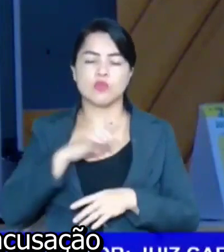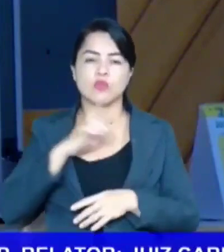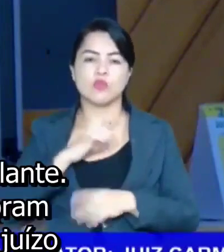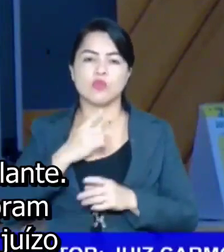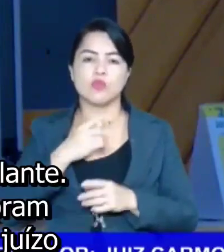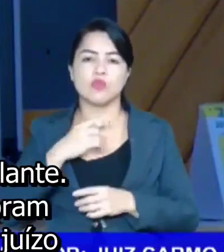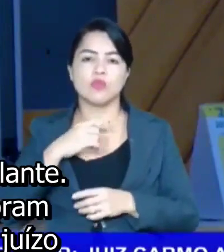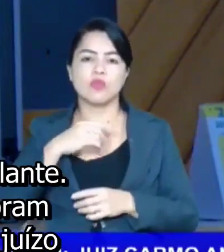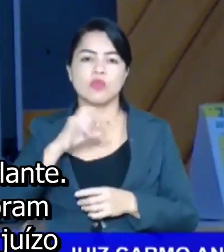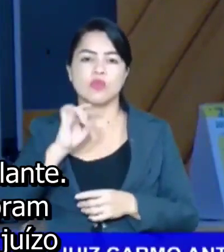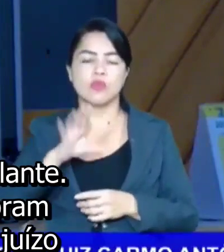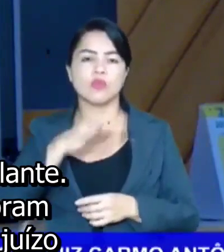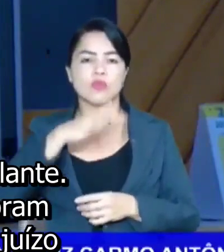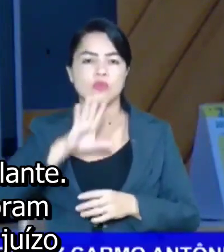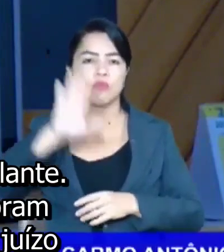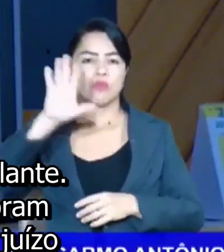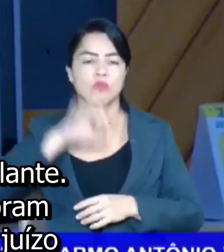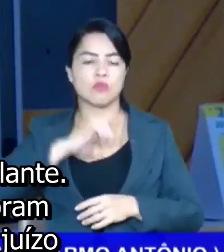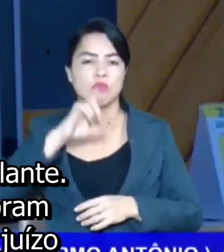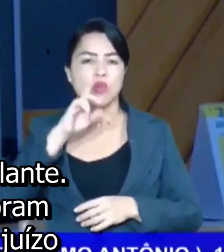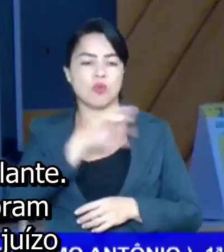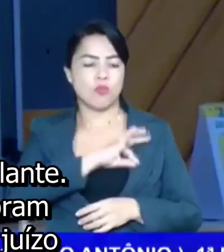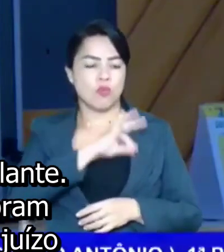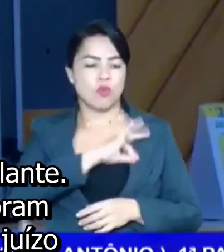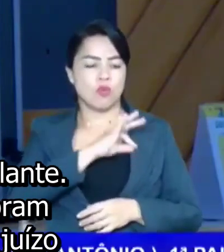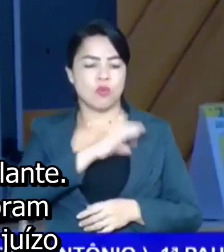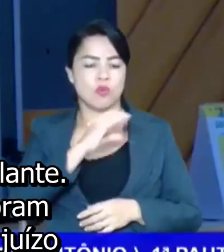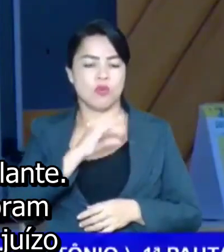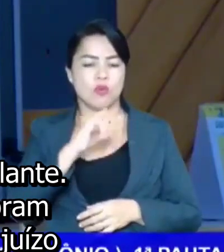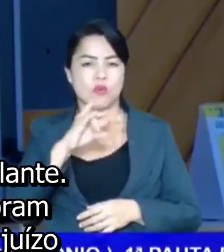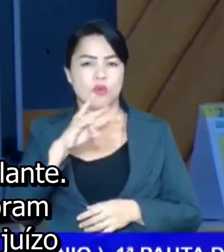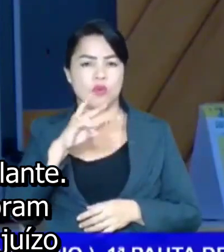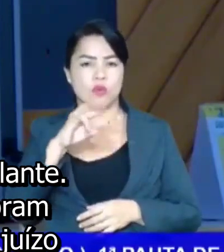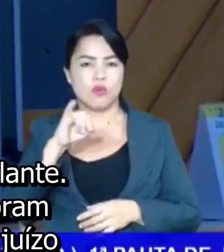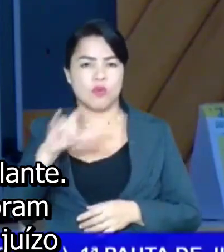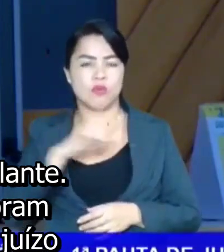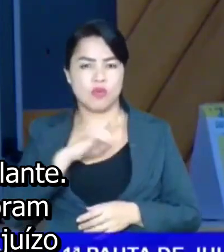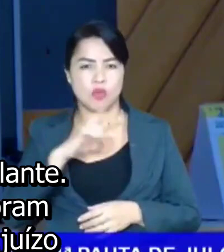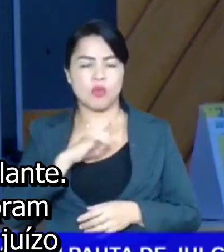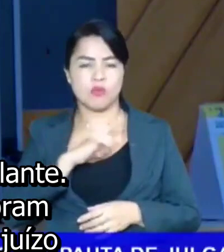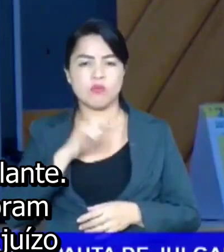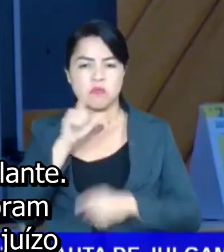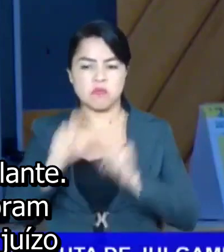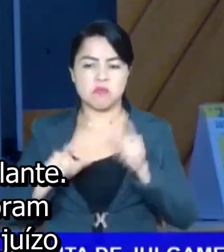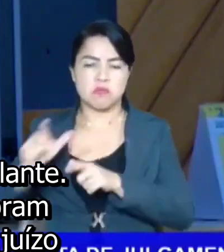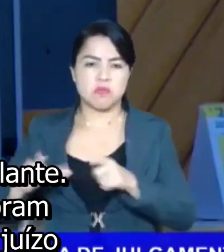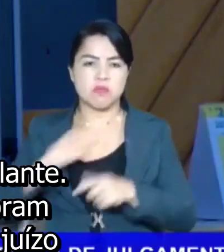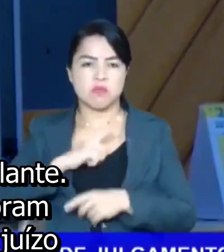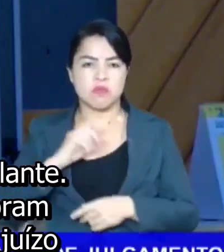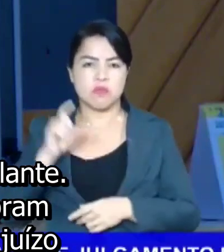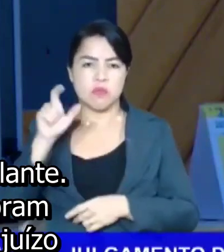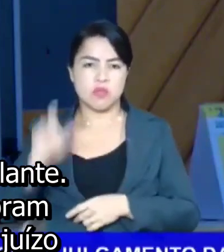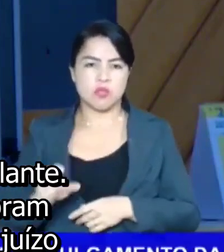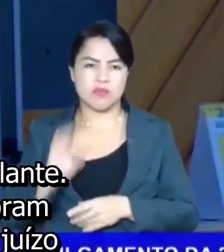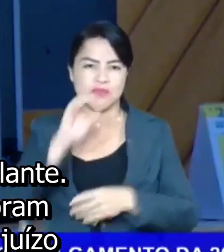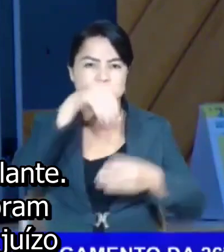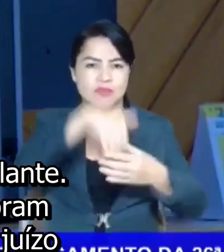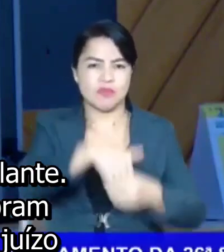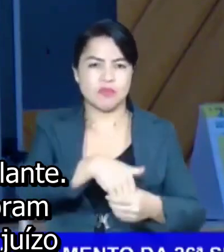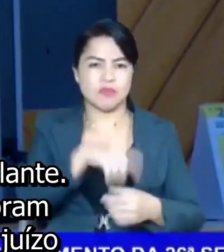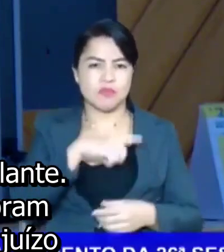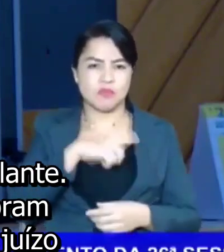acusação, que são policiais civis que efetuaram a prisão do apelante, que os eleitores